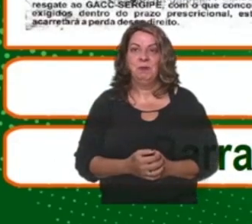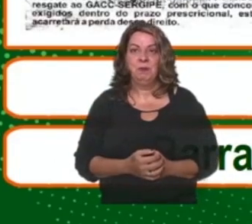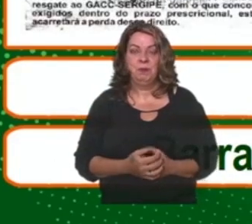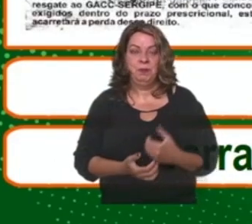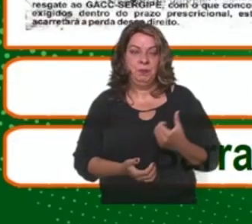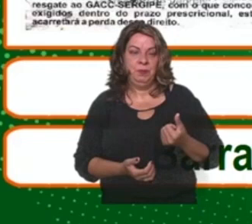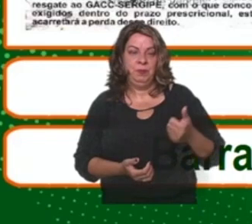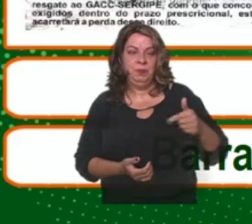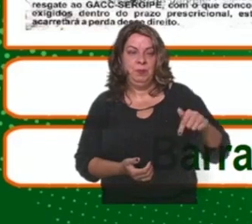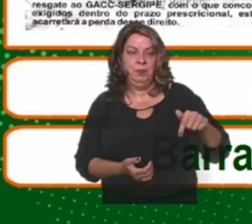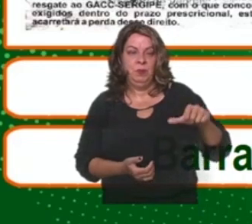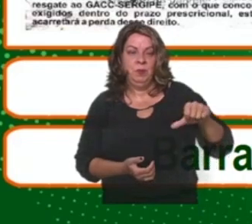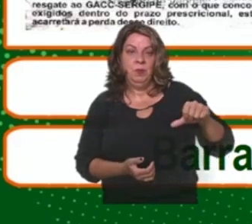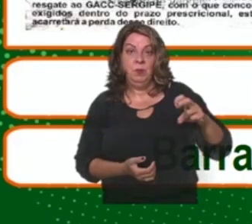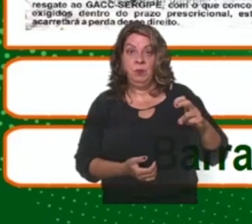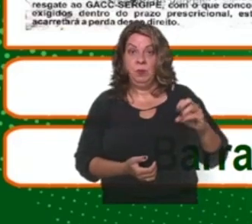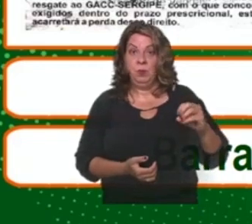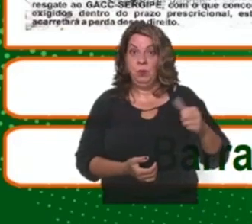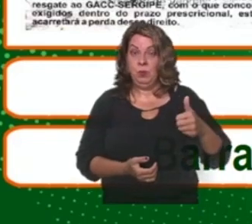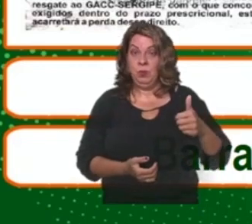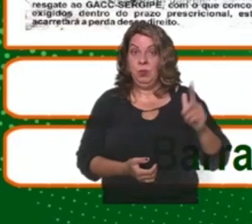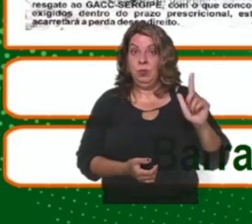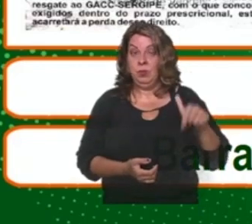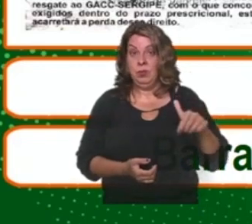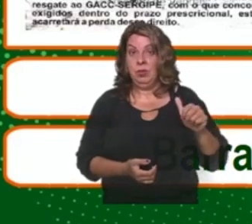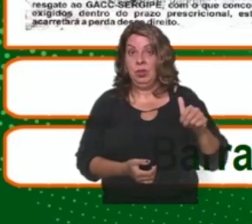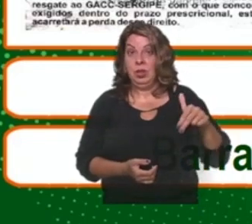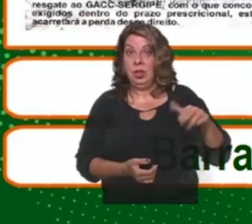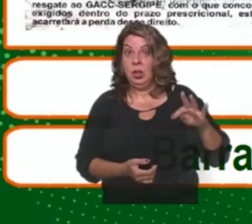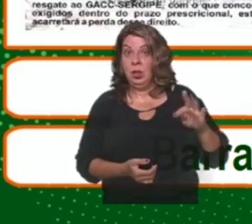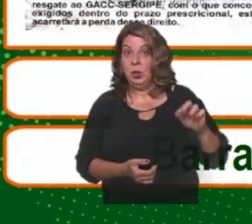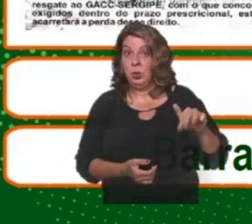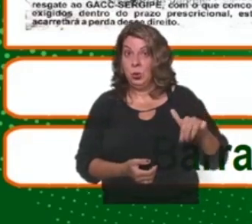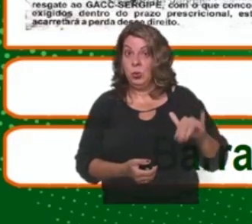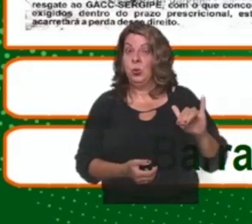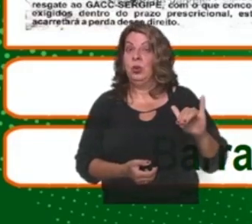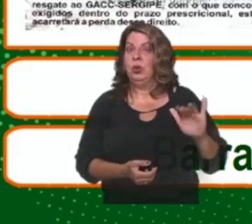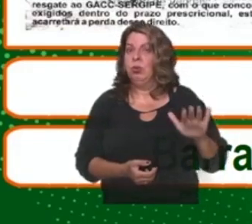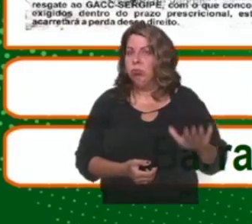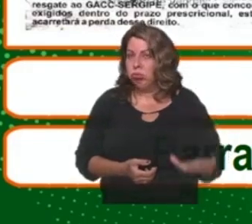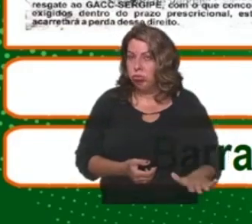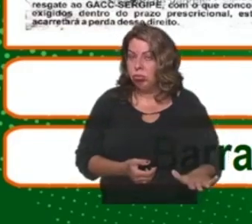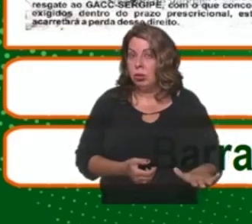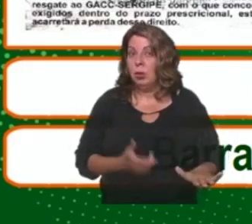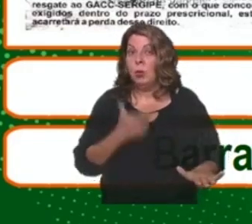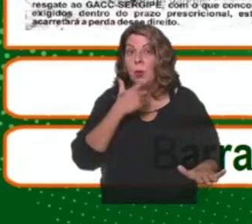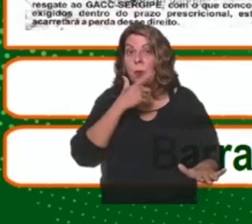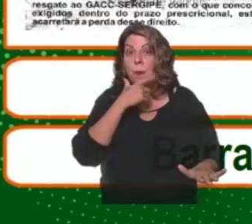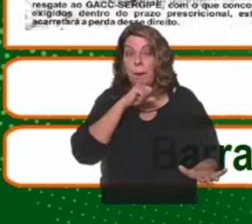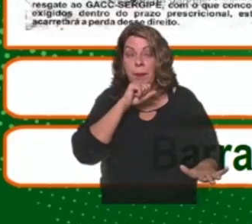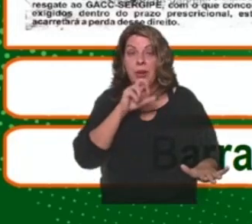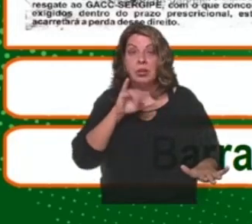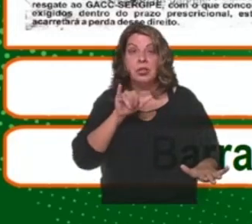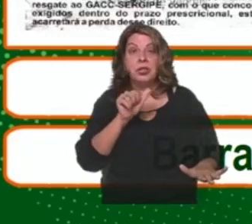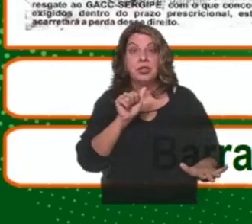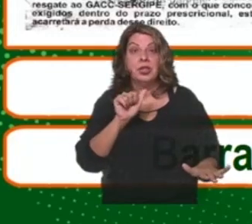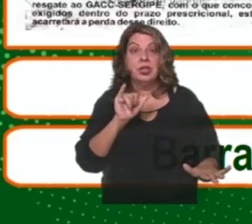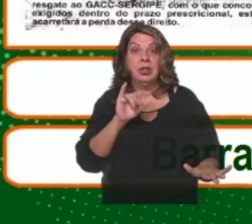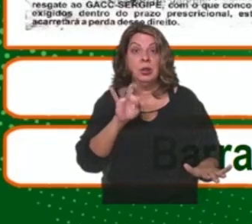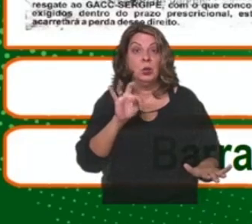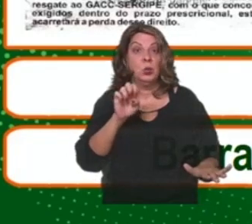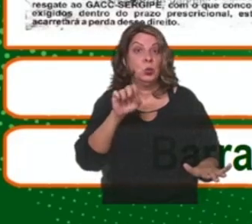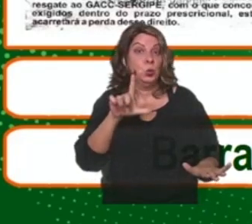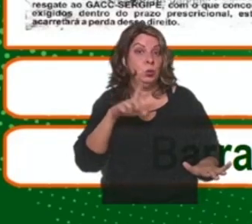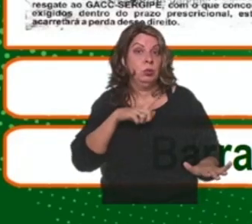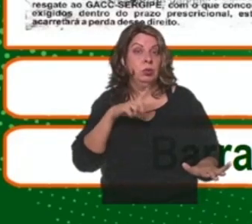anuncio 679501, Antônio e Sofie, menor, e o Jailton, que é o responsável, lá da